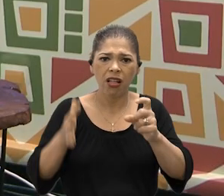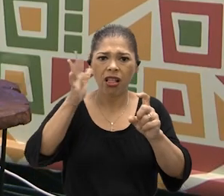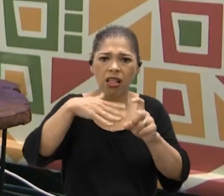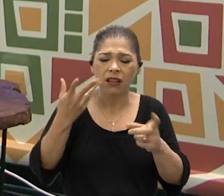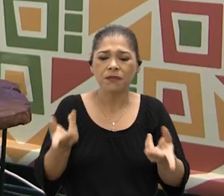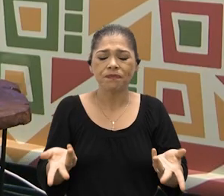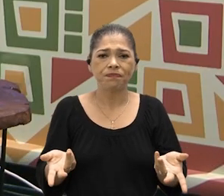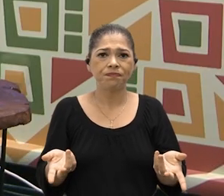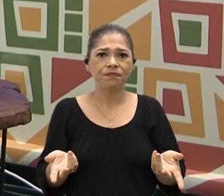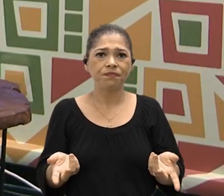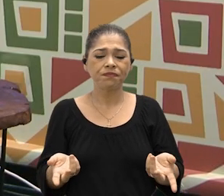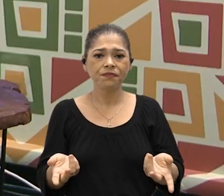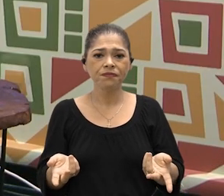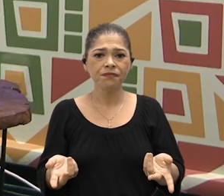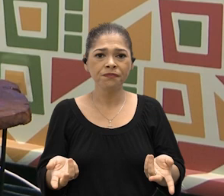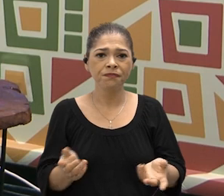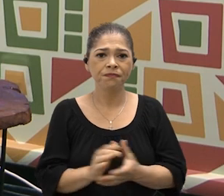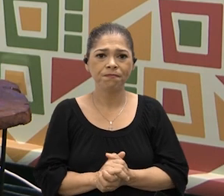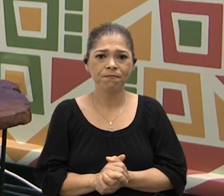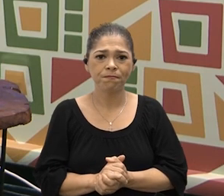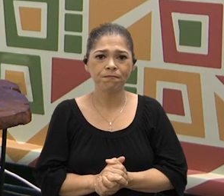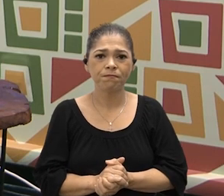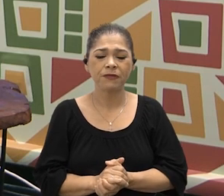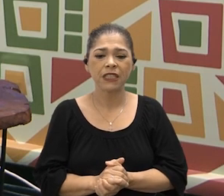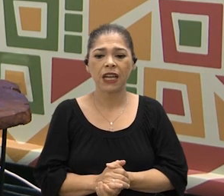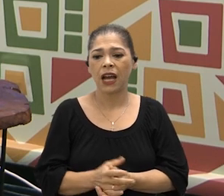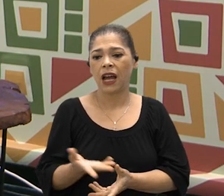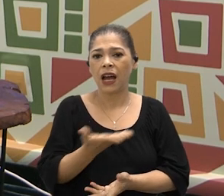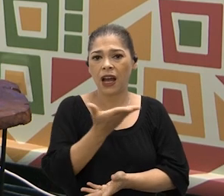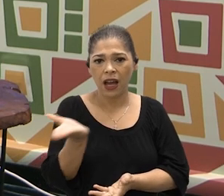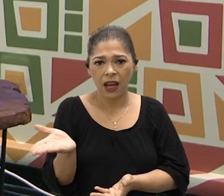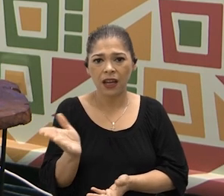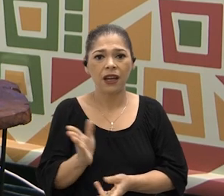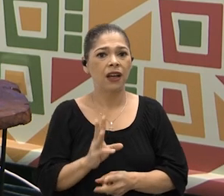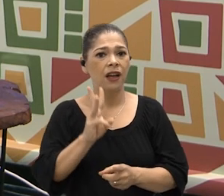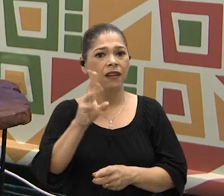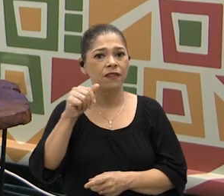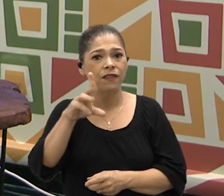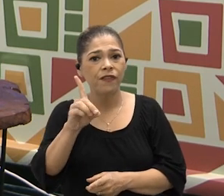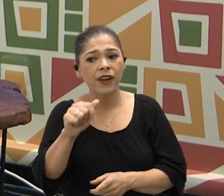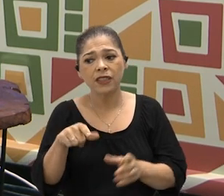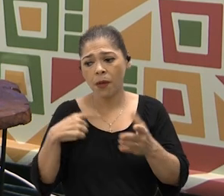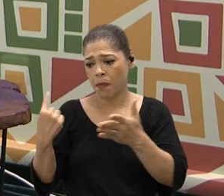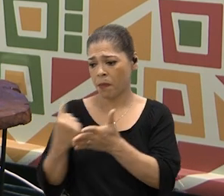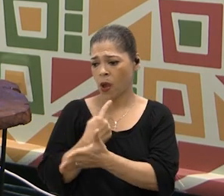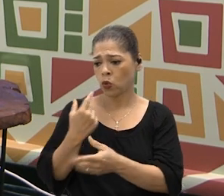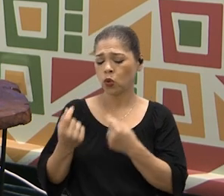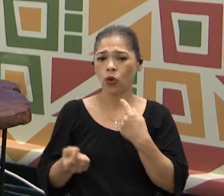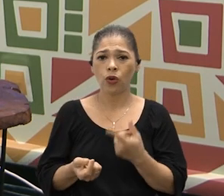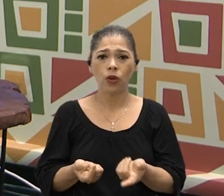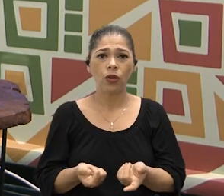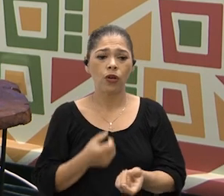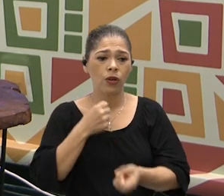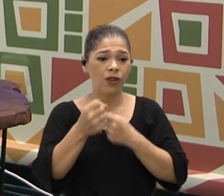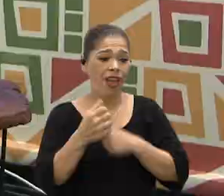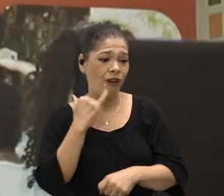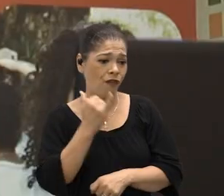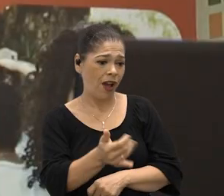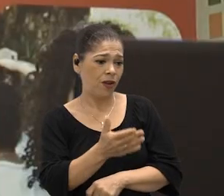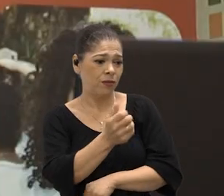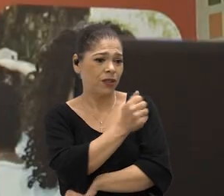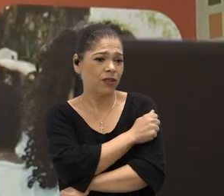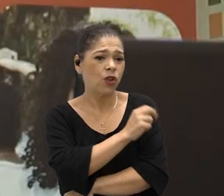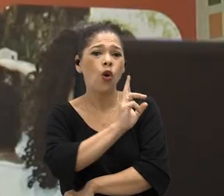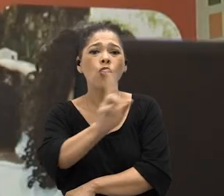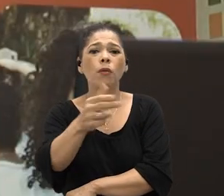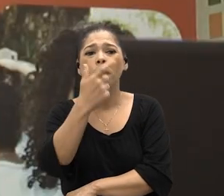aí minha interlocutora né fez a pergunta eu digo que meus